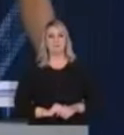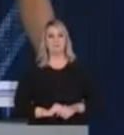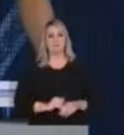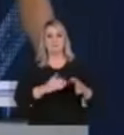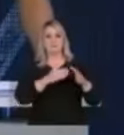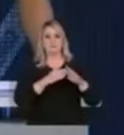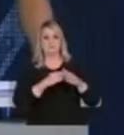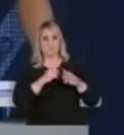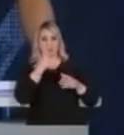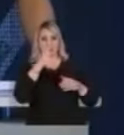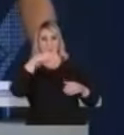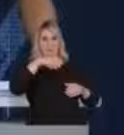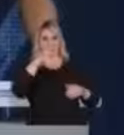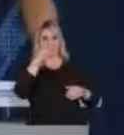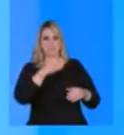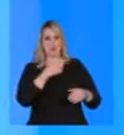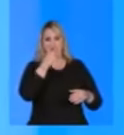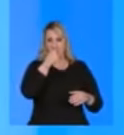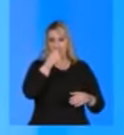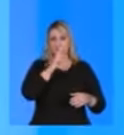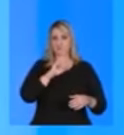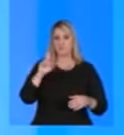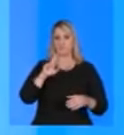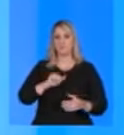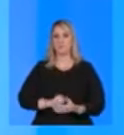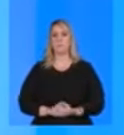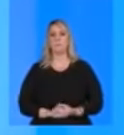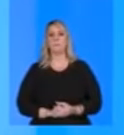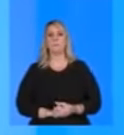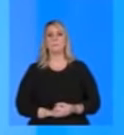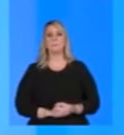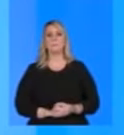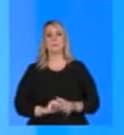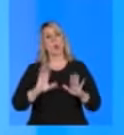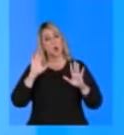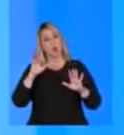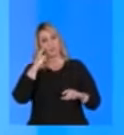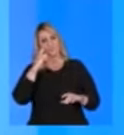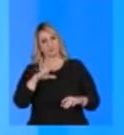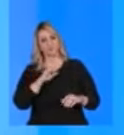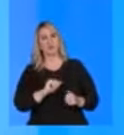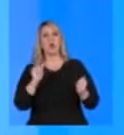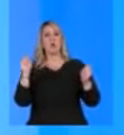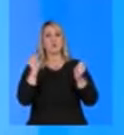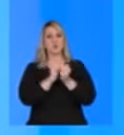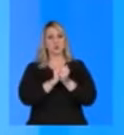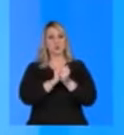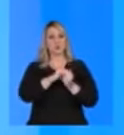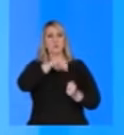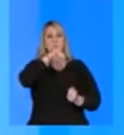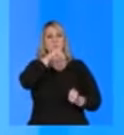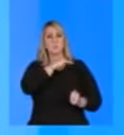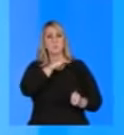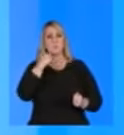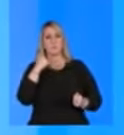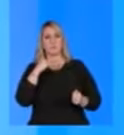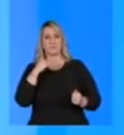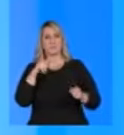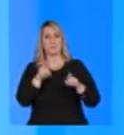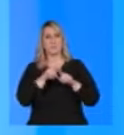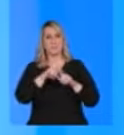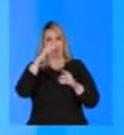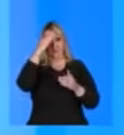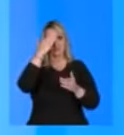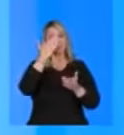favor o senhor tem 1 minuto e meio índia da Costa olha Eh junto com a mortalidade materna morrem também as